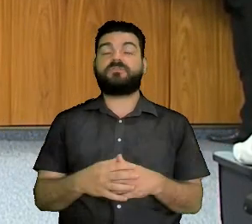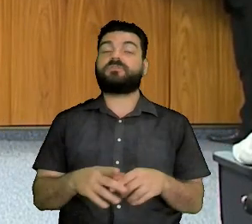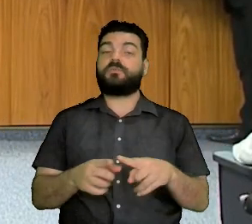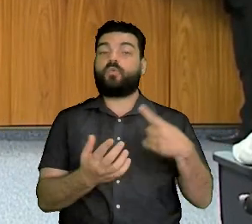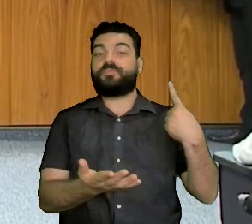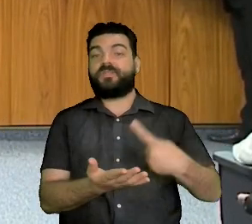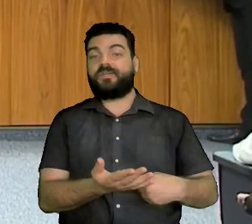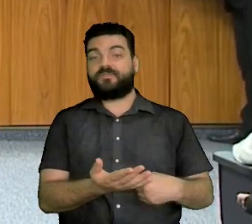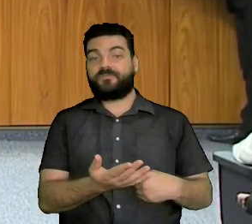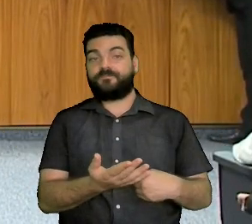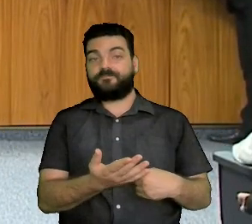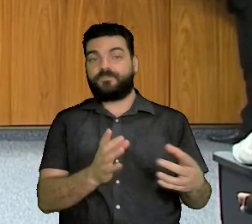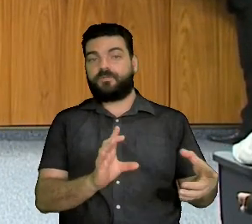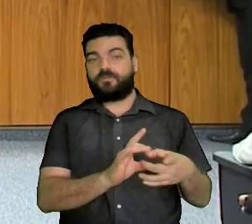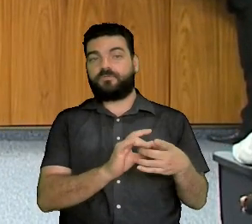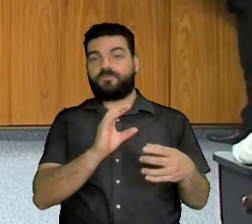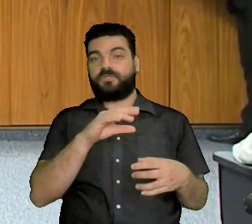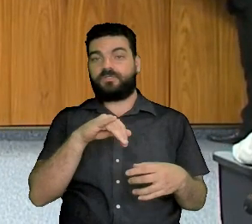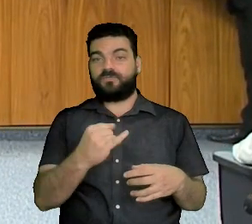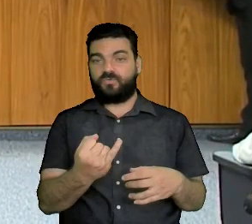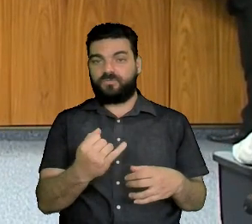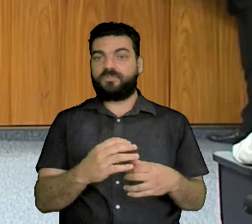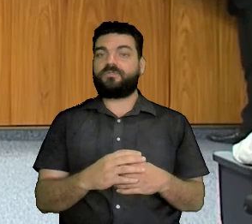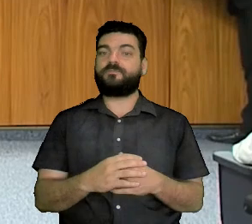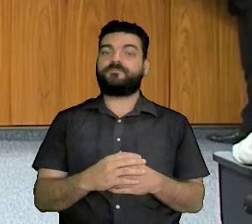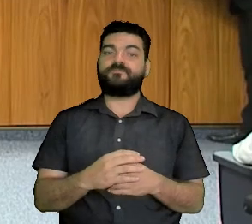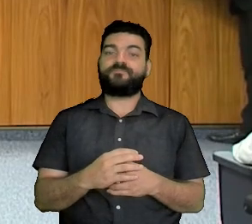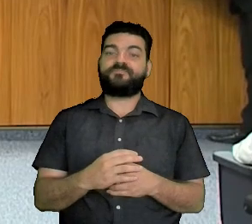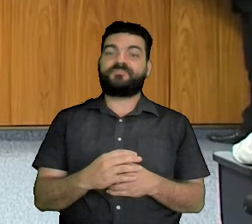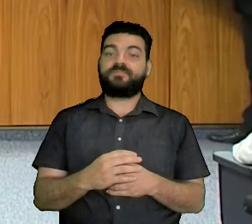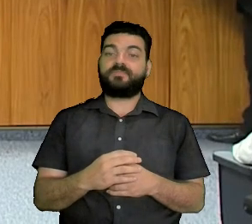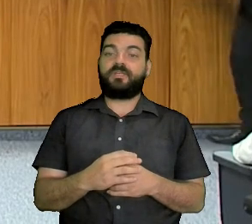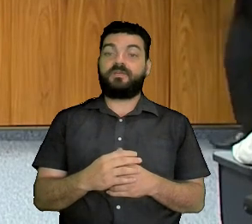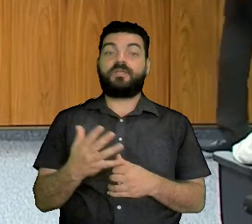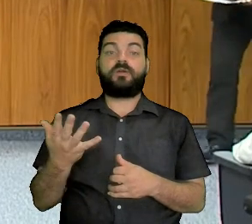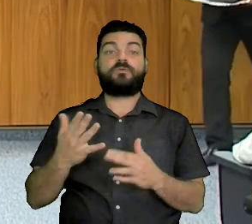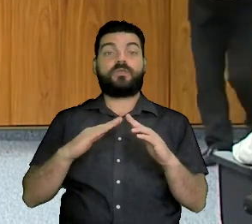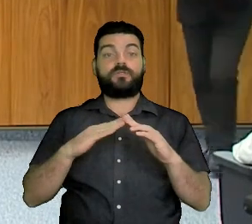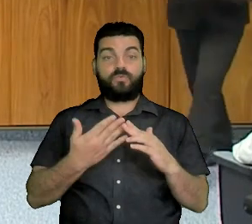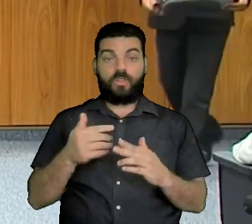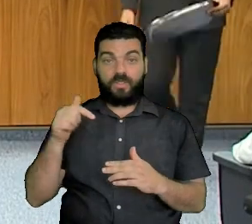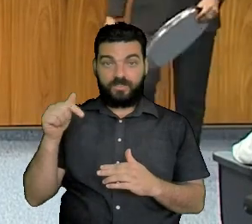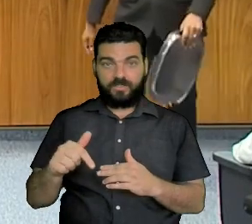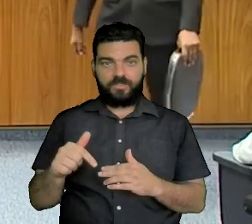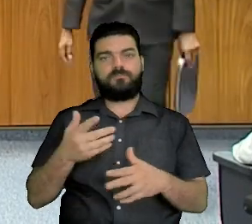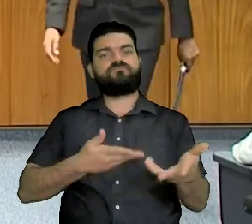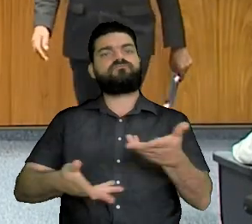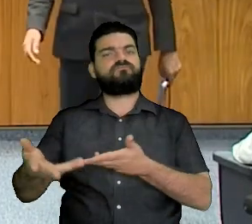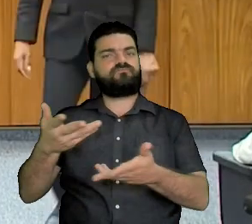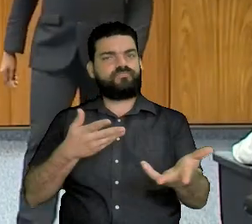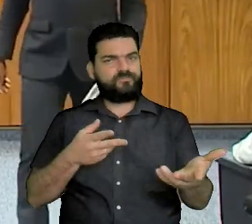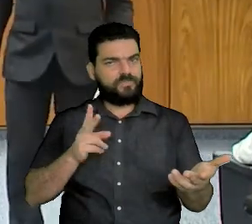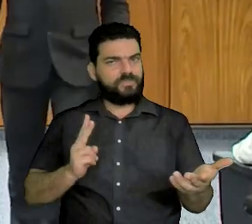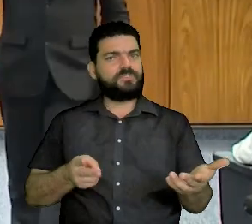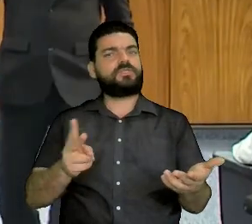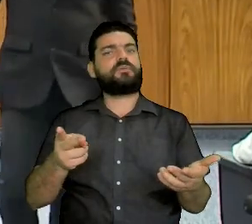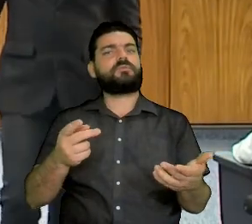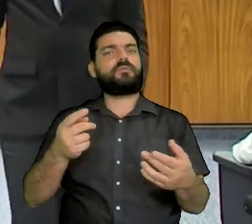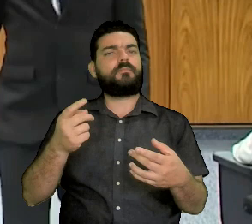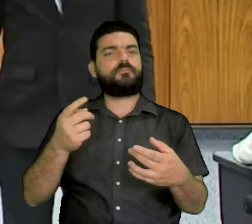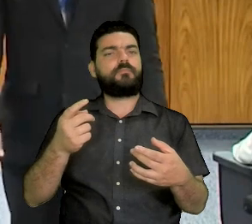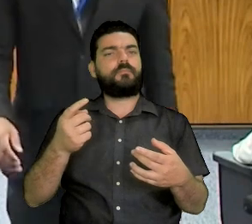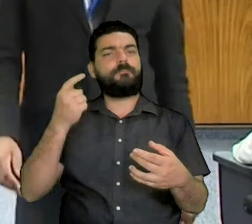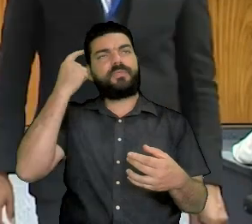com o CNJ, e que a nossa escola sempre contribuindo muito